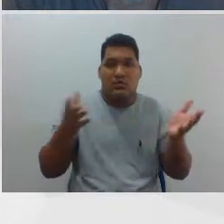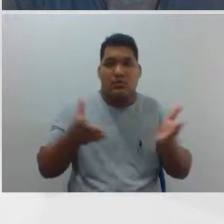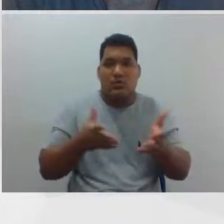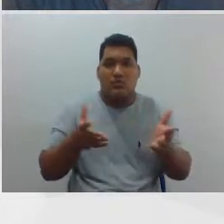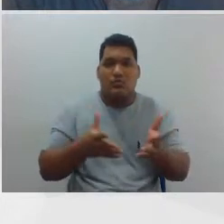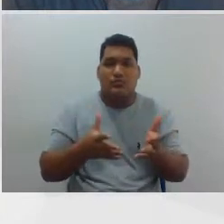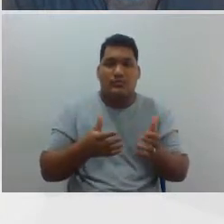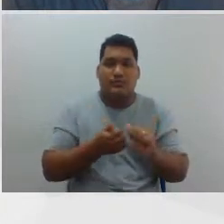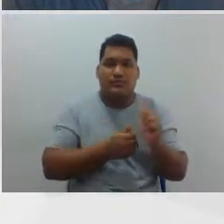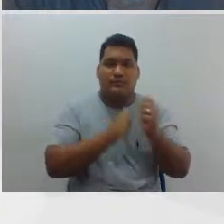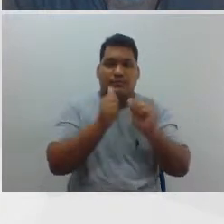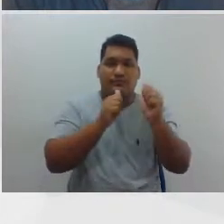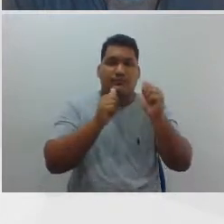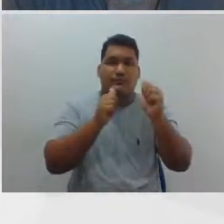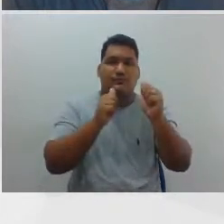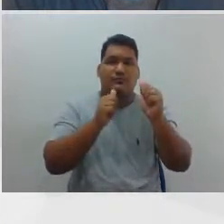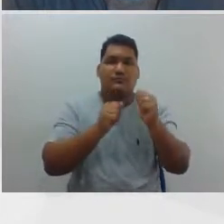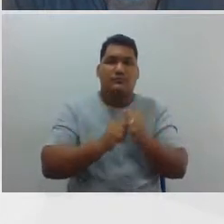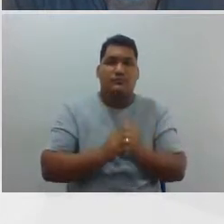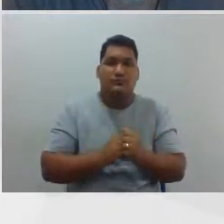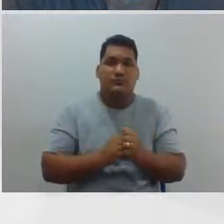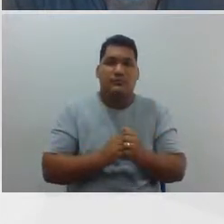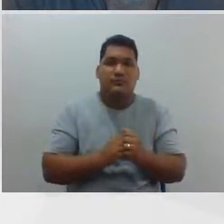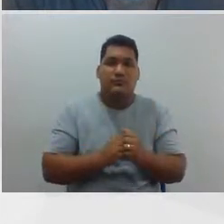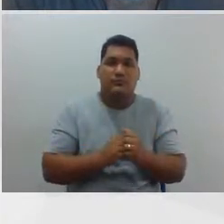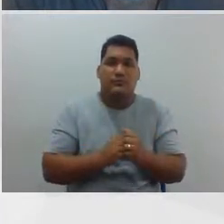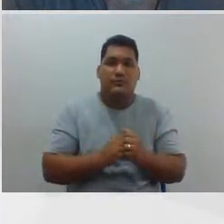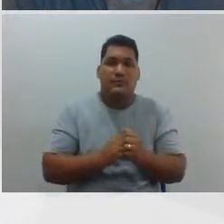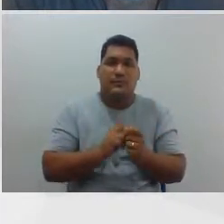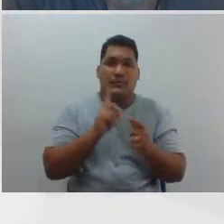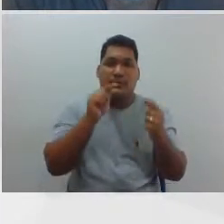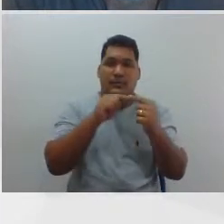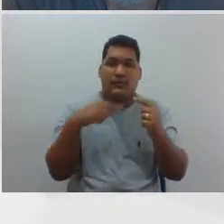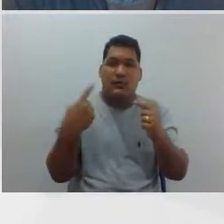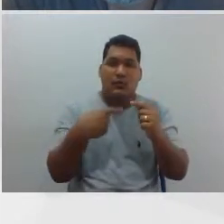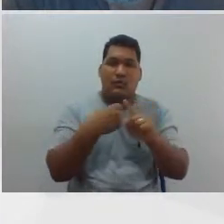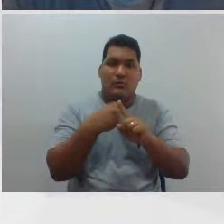nos atinge até como sociedade.